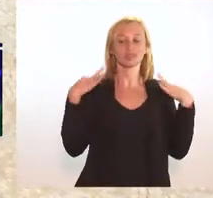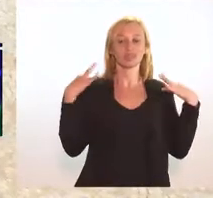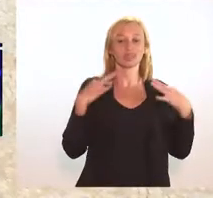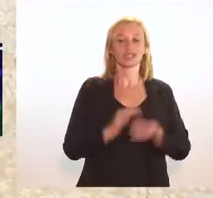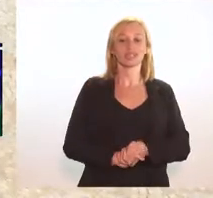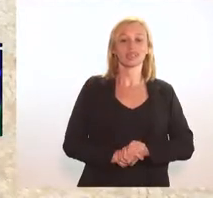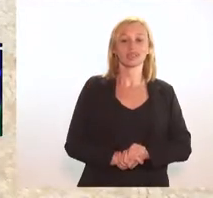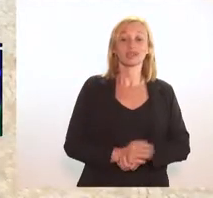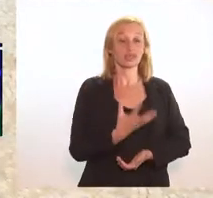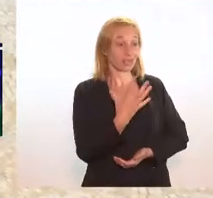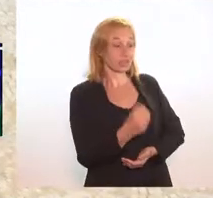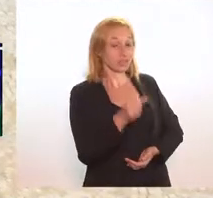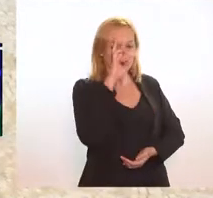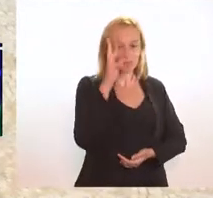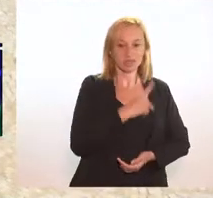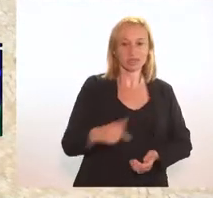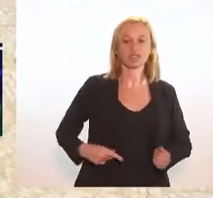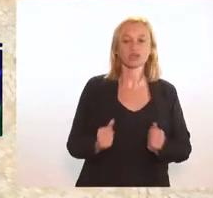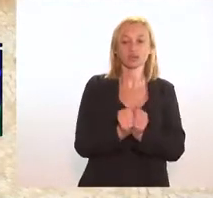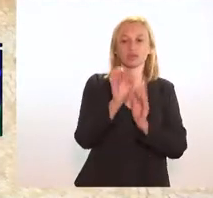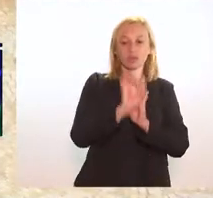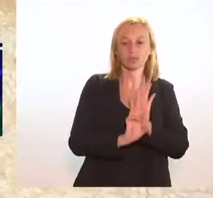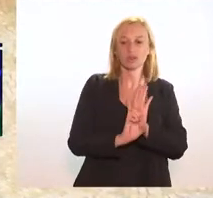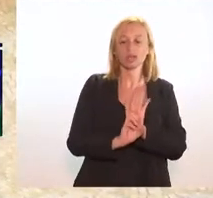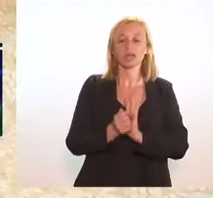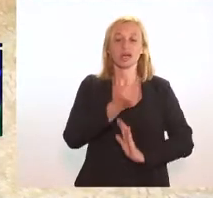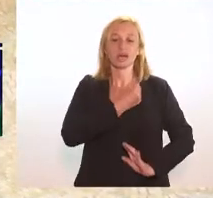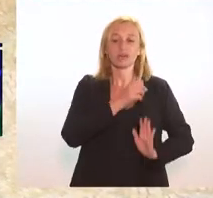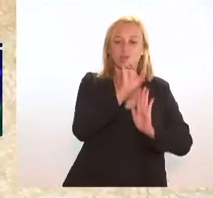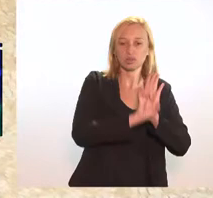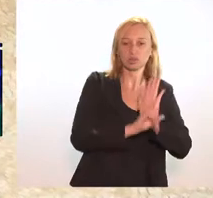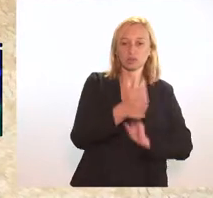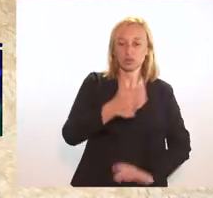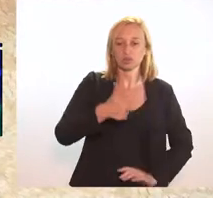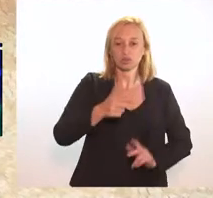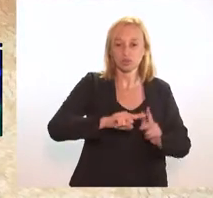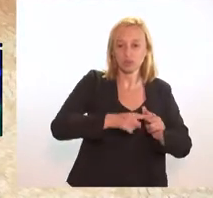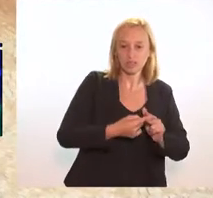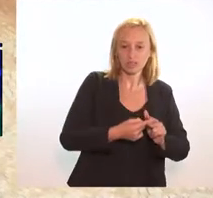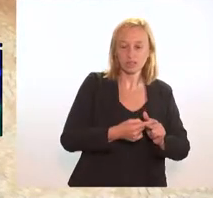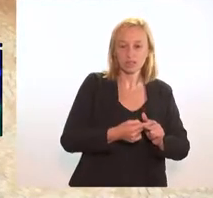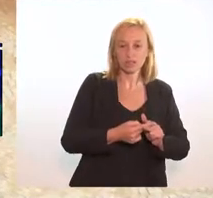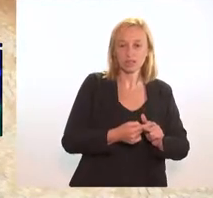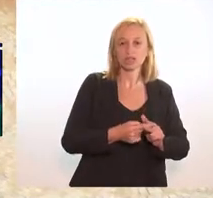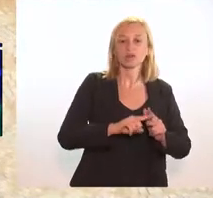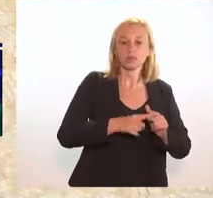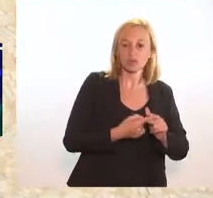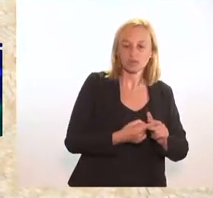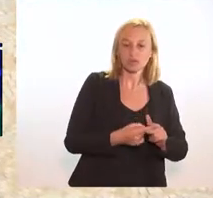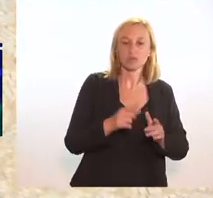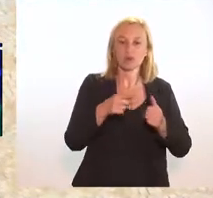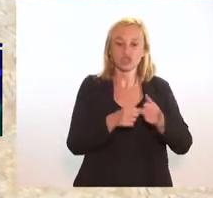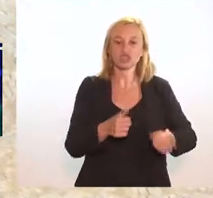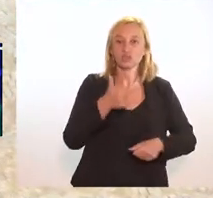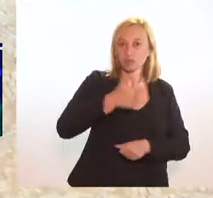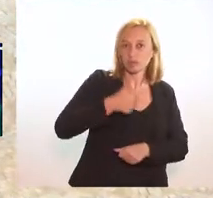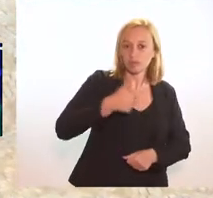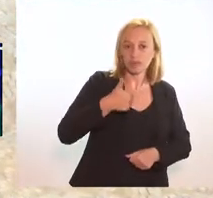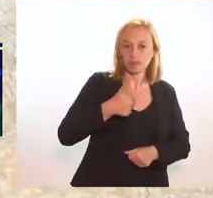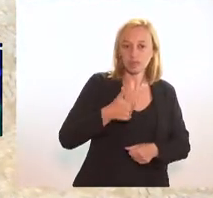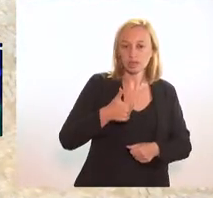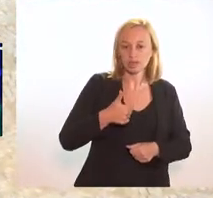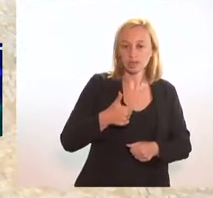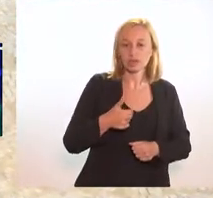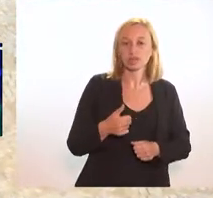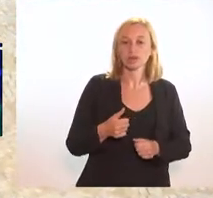meu parecer é favorável com emenda. A emenda número 1, ela é modificativa. Modifica-se o artigo 1º para conter